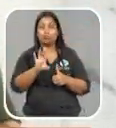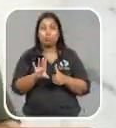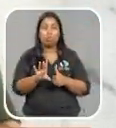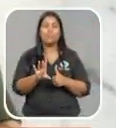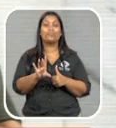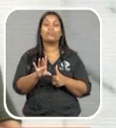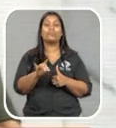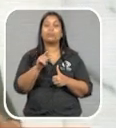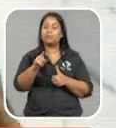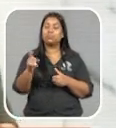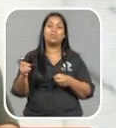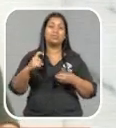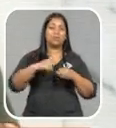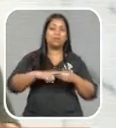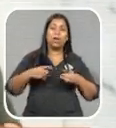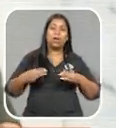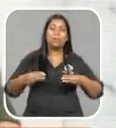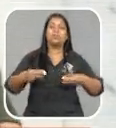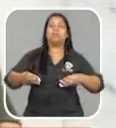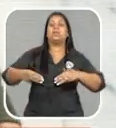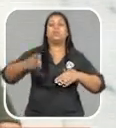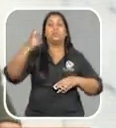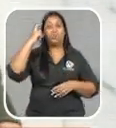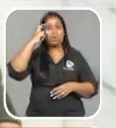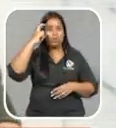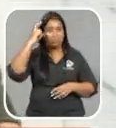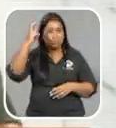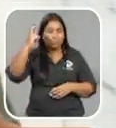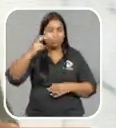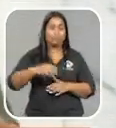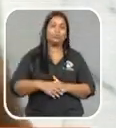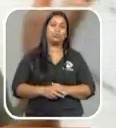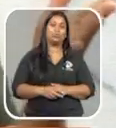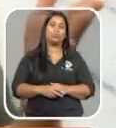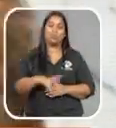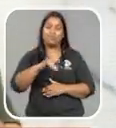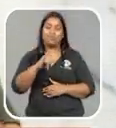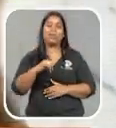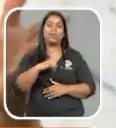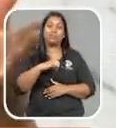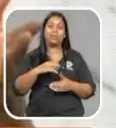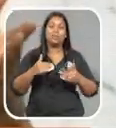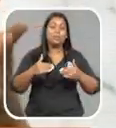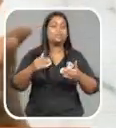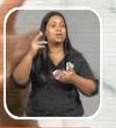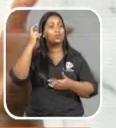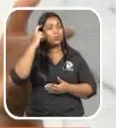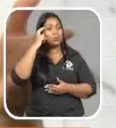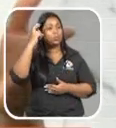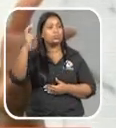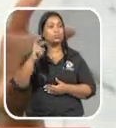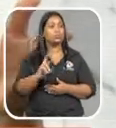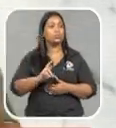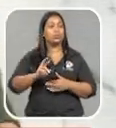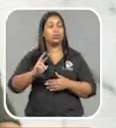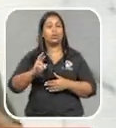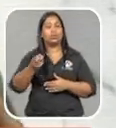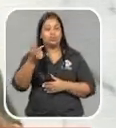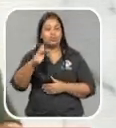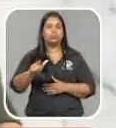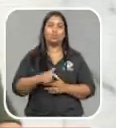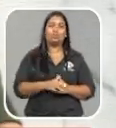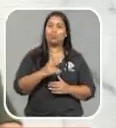Cultura. Vai ter Ministério da Cultura de novo. Não sei quem vai ser, mas parece que pode ser a Margarete Menezes.